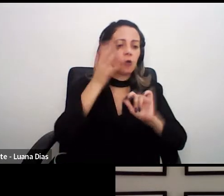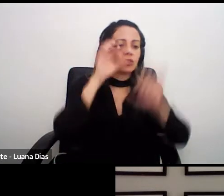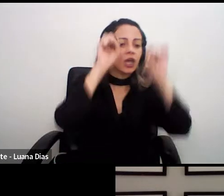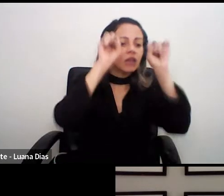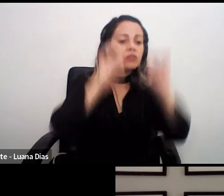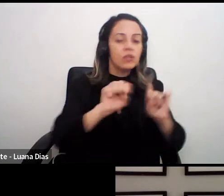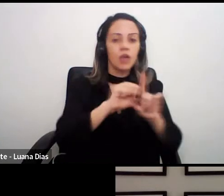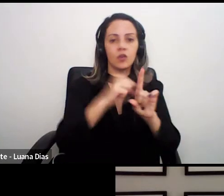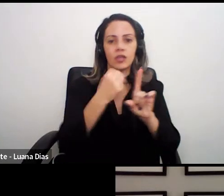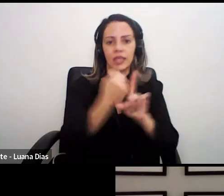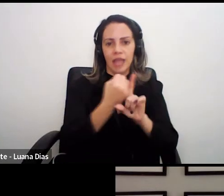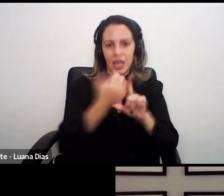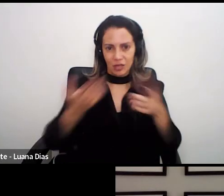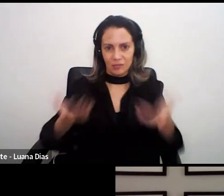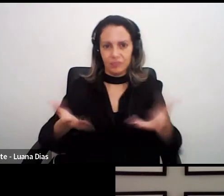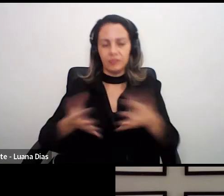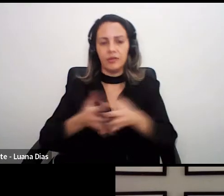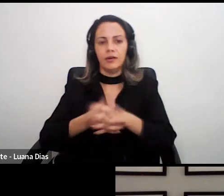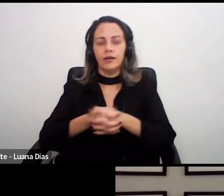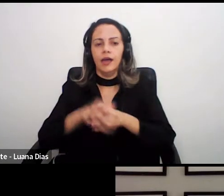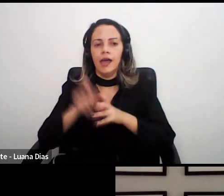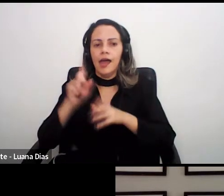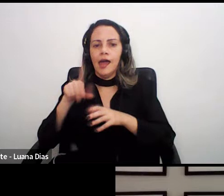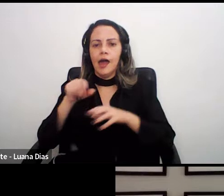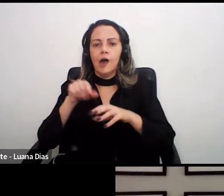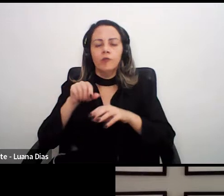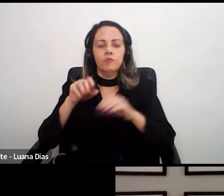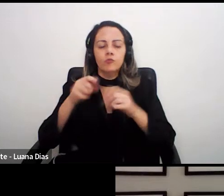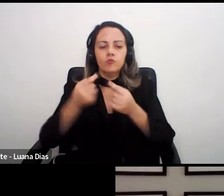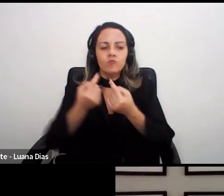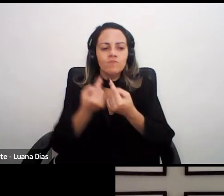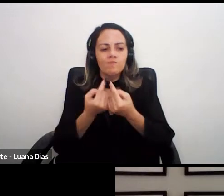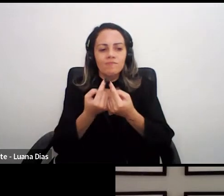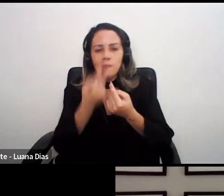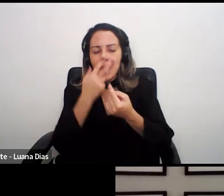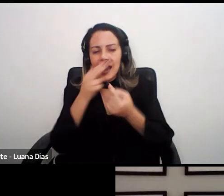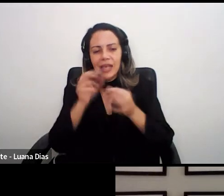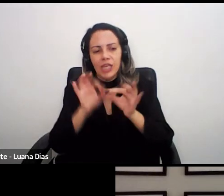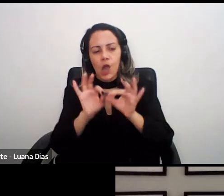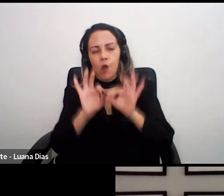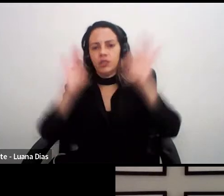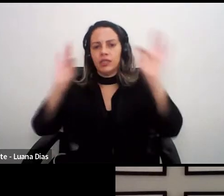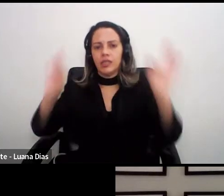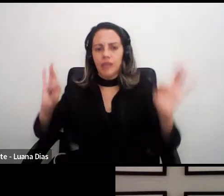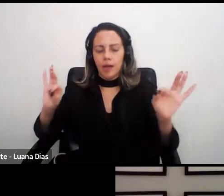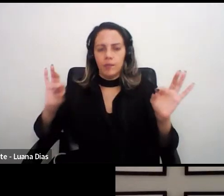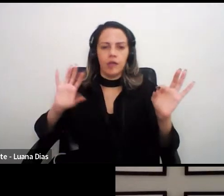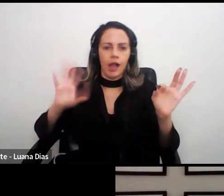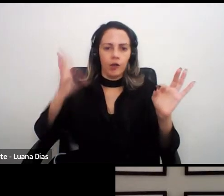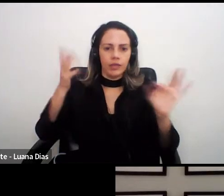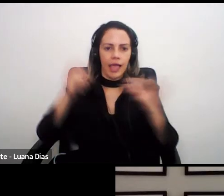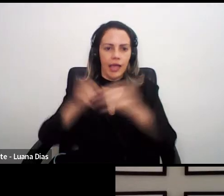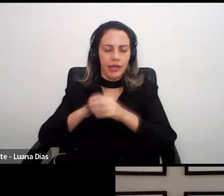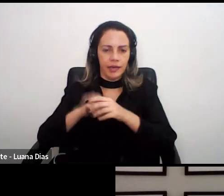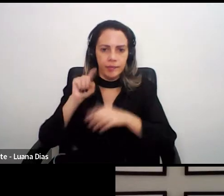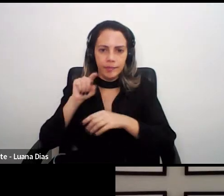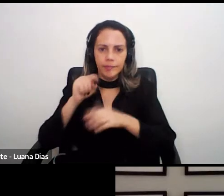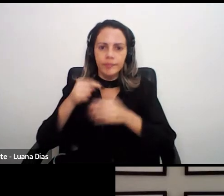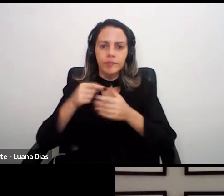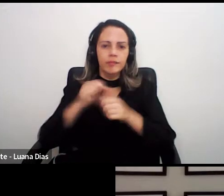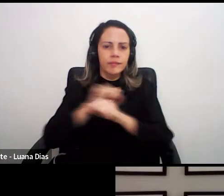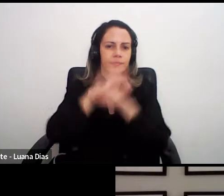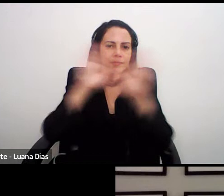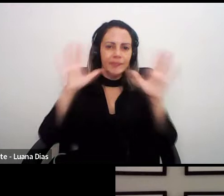distanciamento entre os dispositivos constitucionais e a aplicação desses dispositivos constitucionais. Isso ficou muito evidente nessa,